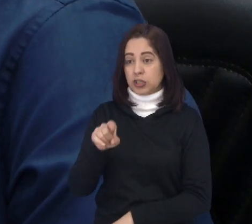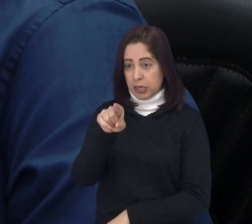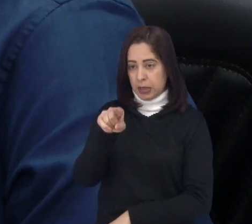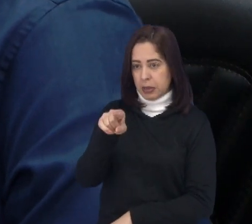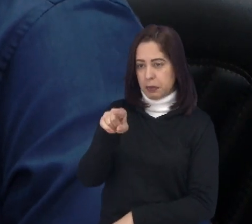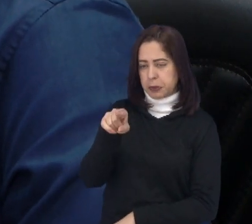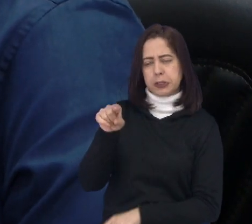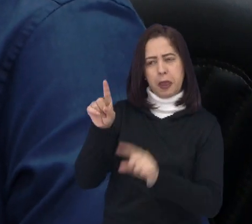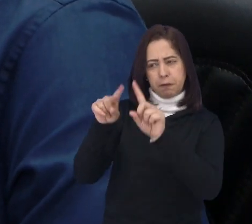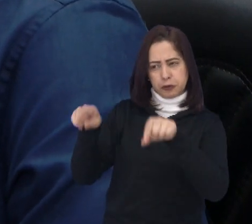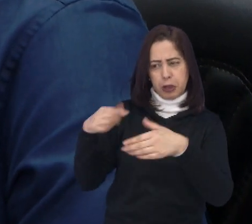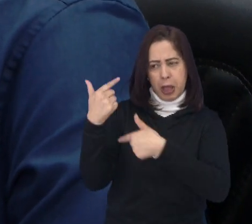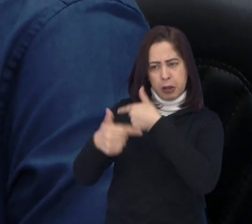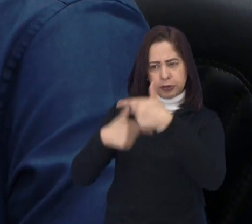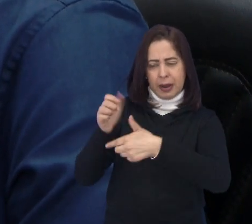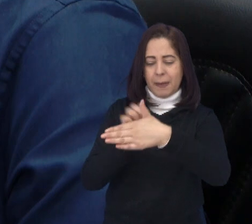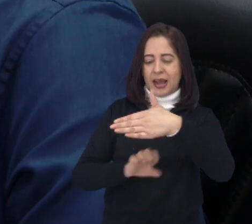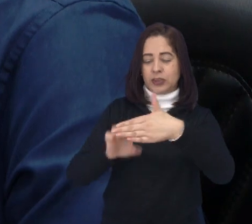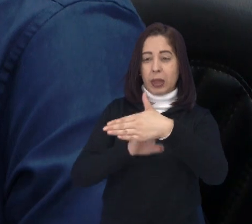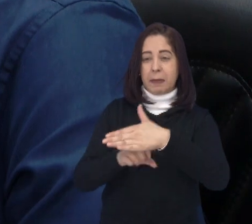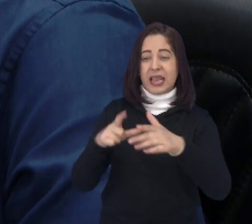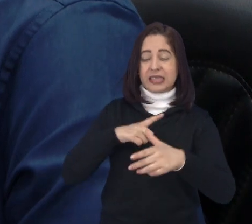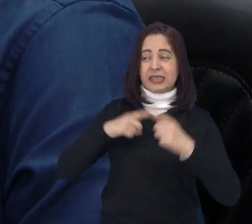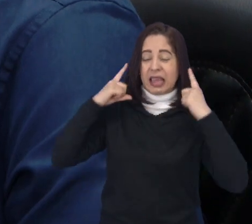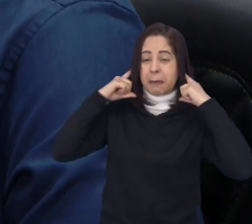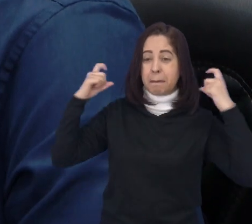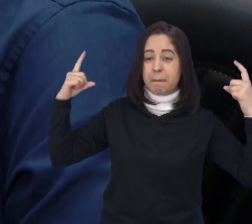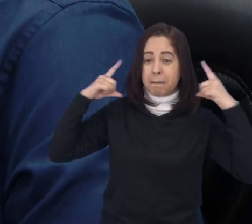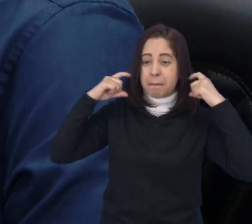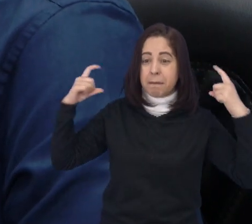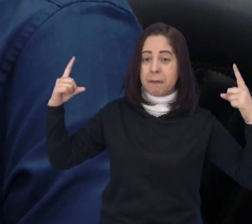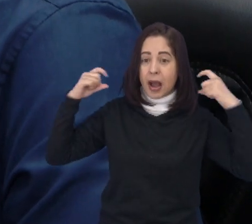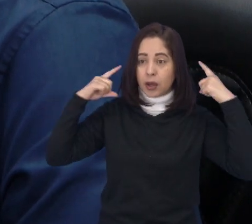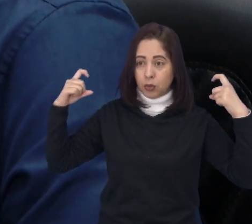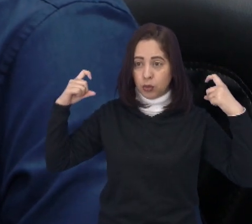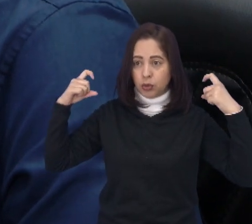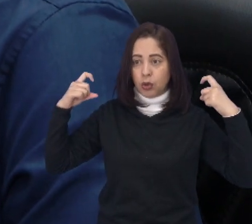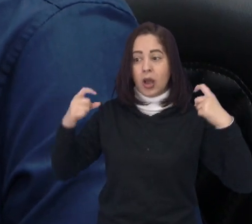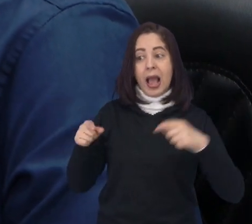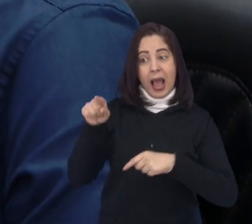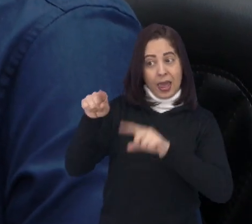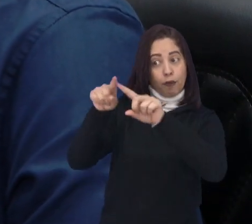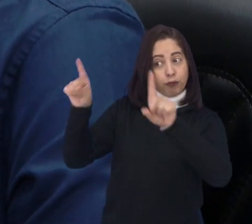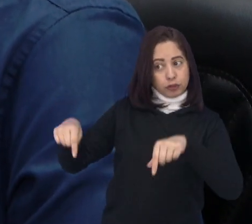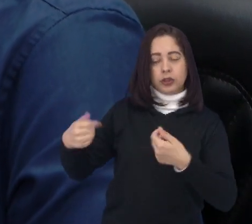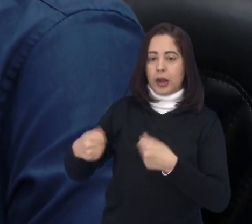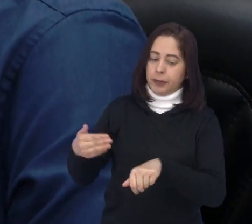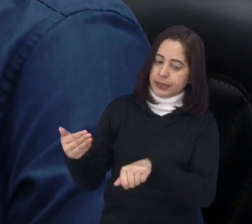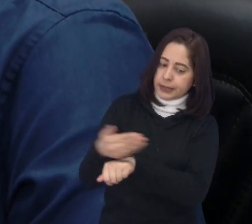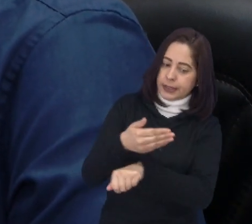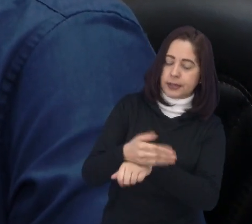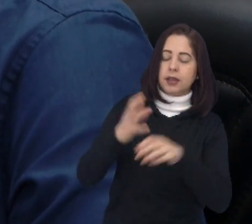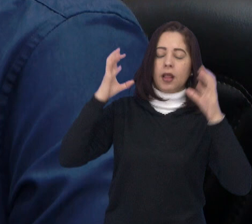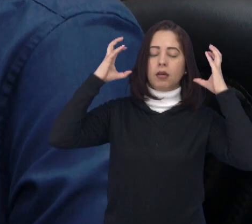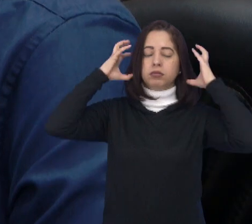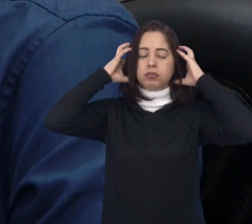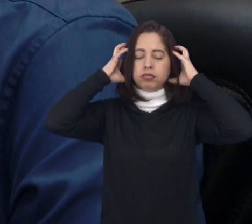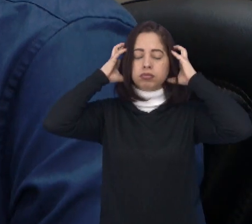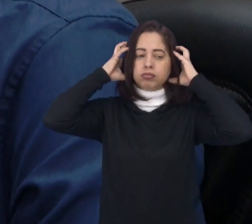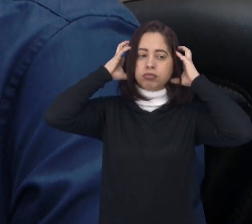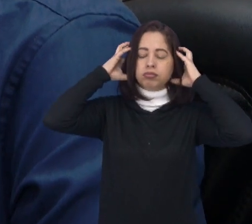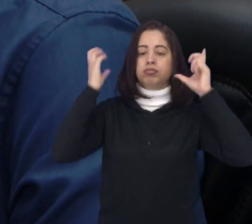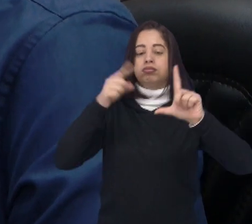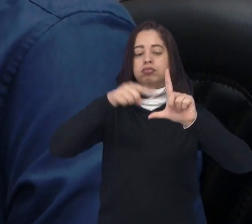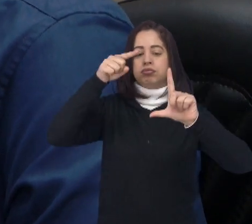trabalha numa empresa que tem ruído, por exemplo, você vai fazer uma audiometria, né, para ver se você está tendo algum risco, alguma